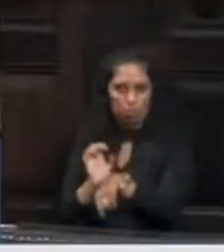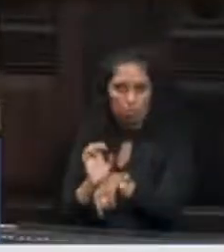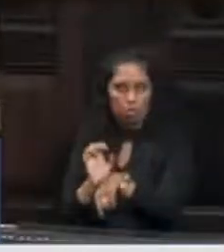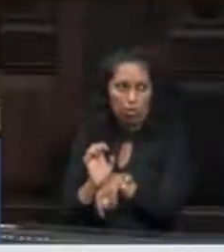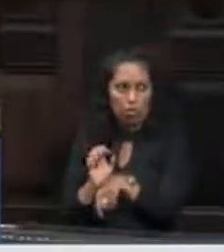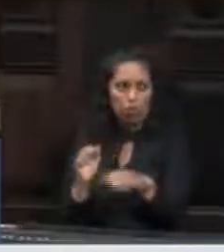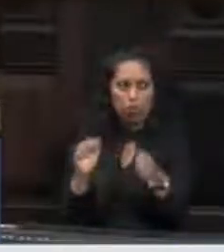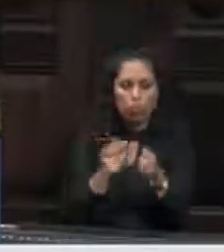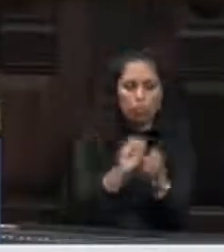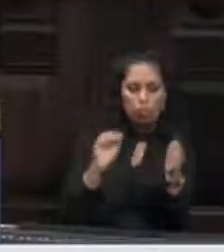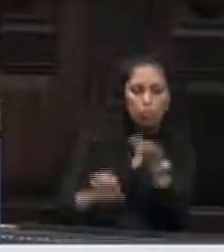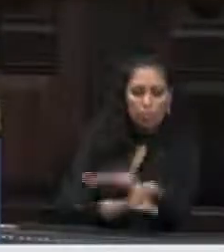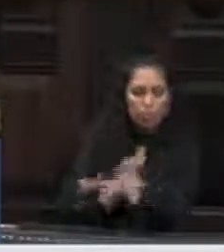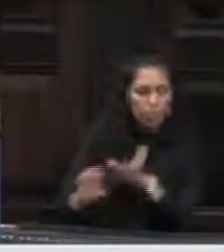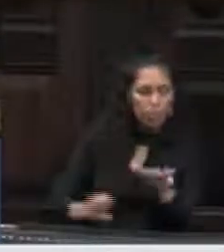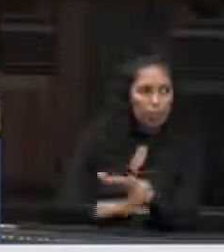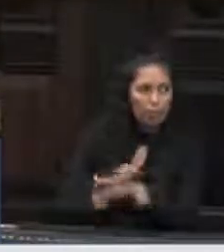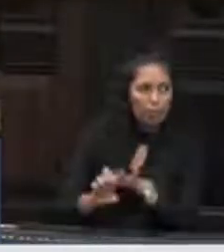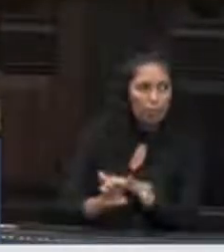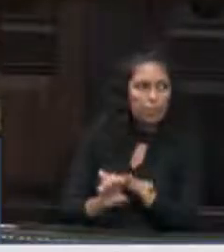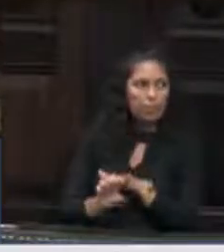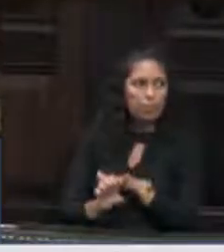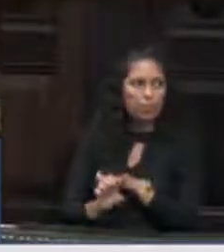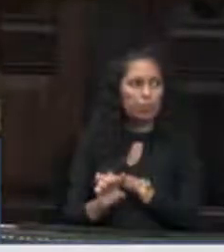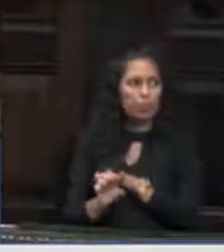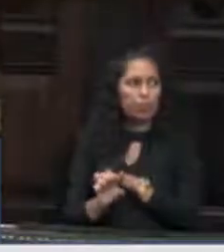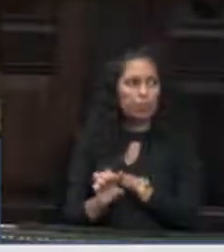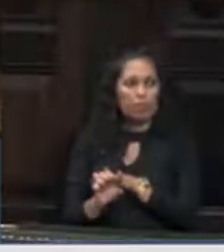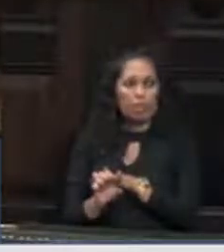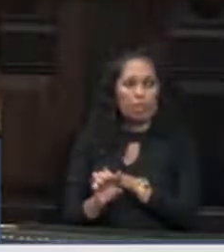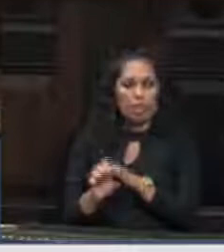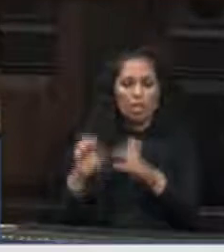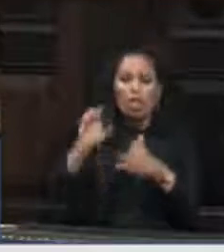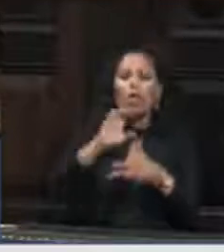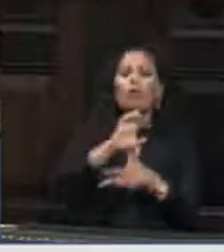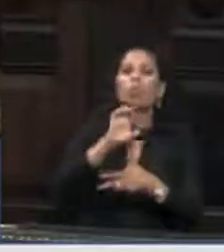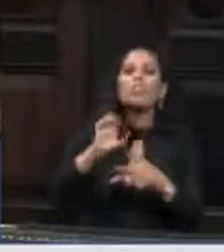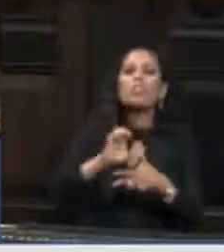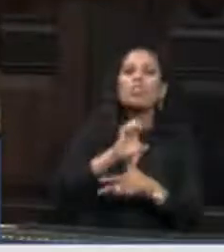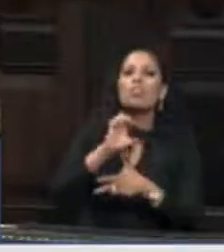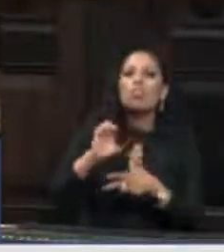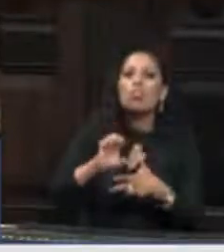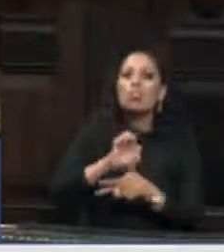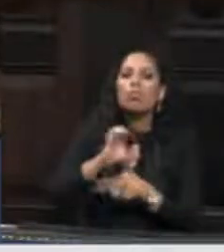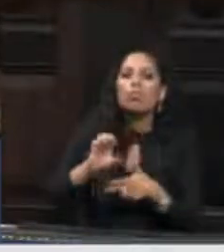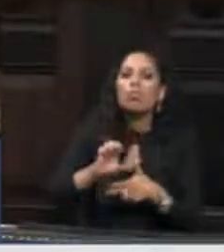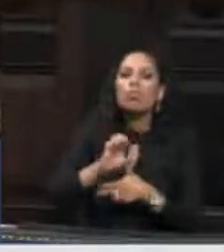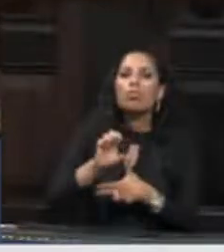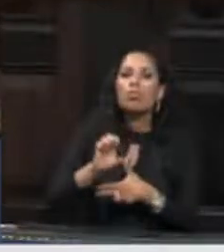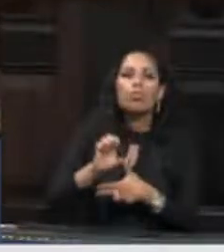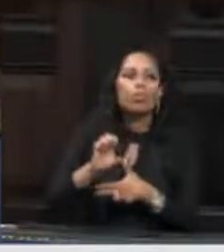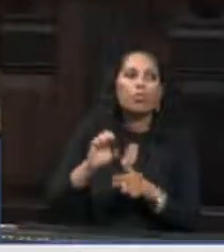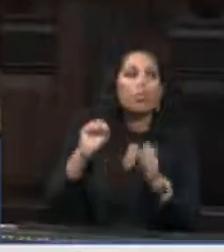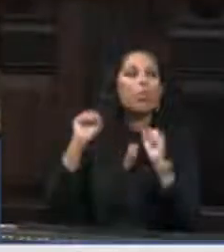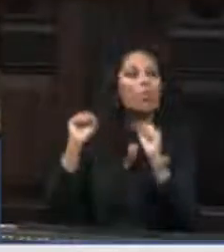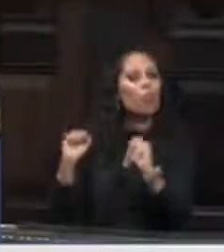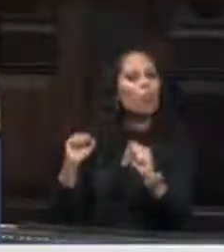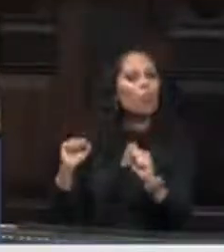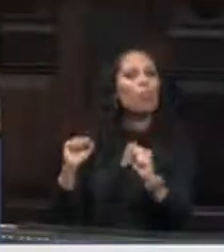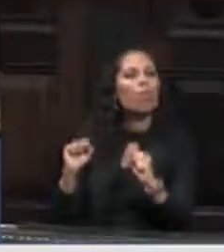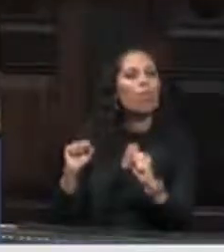e empregadores sobre a fixação do piso, o Poder Executivo tem a possibilidade de